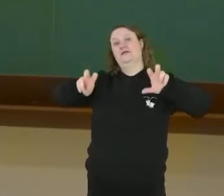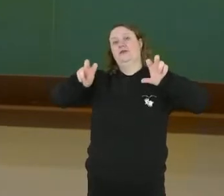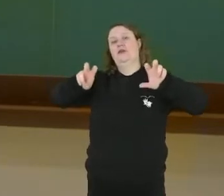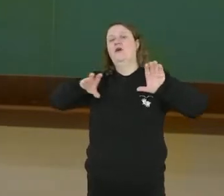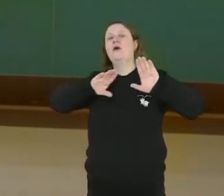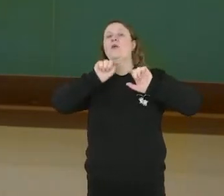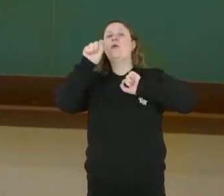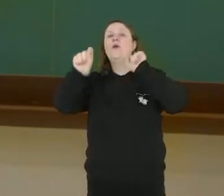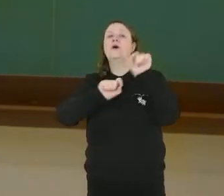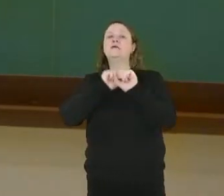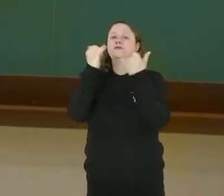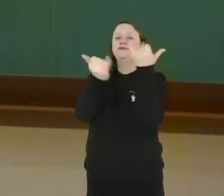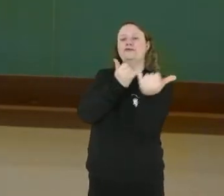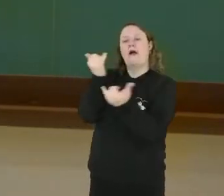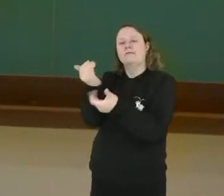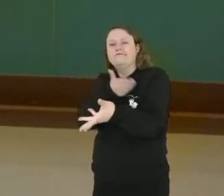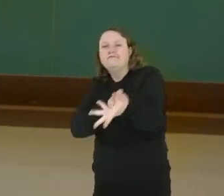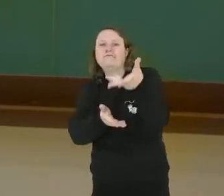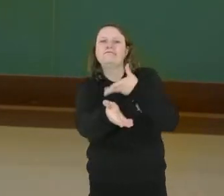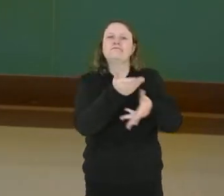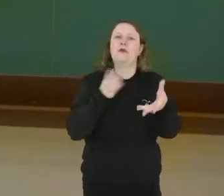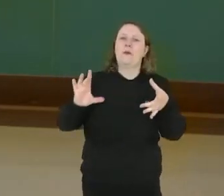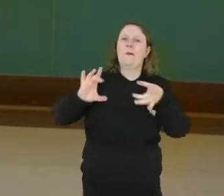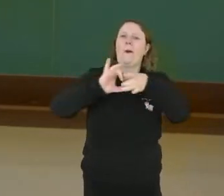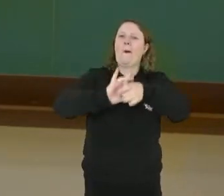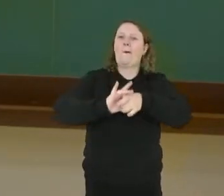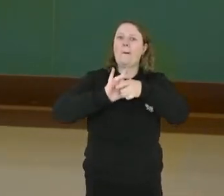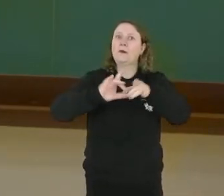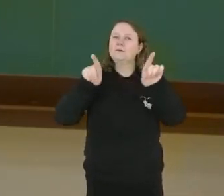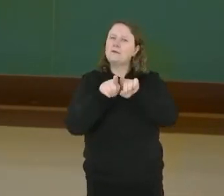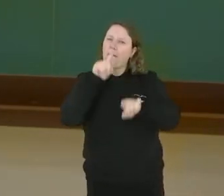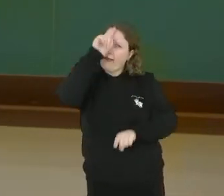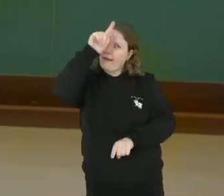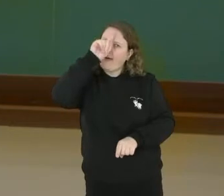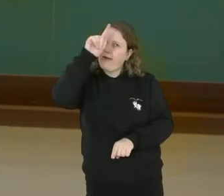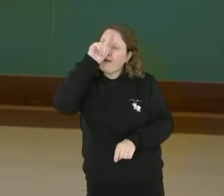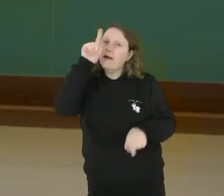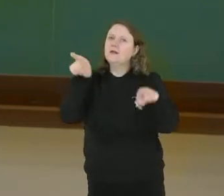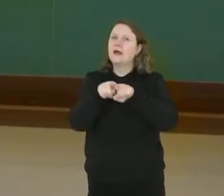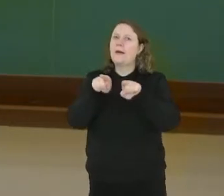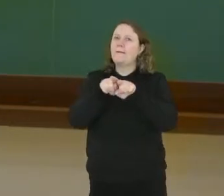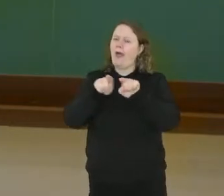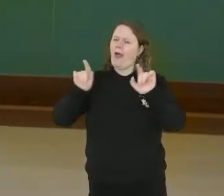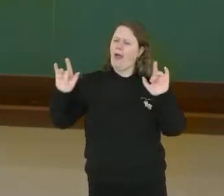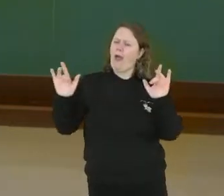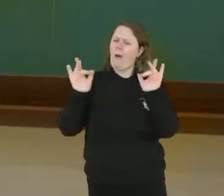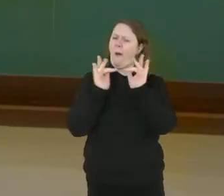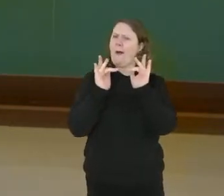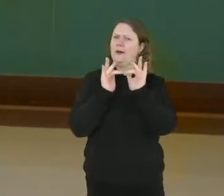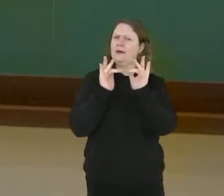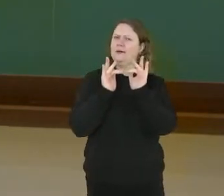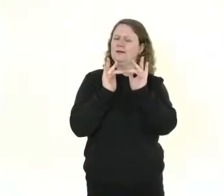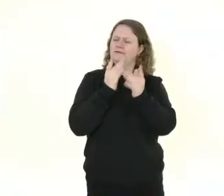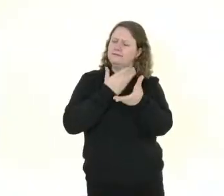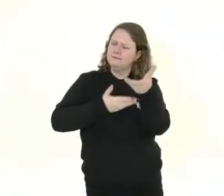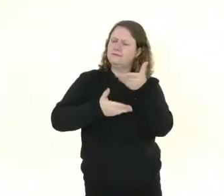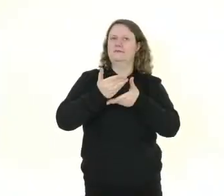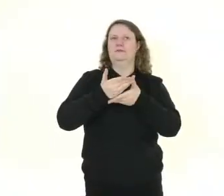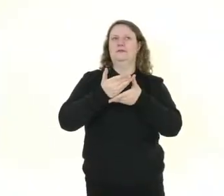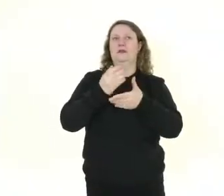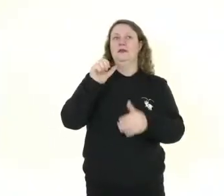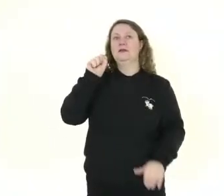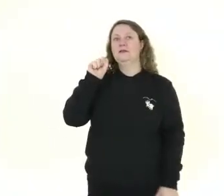hoje é jogos cooperativos, jogos de criatividade e sintonia. Aqui tem uma foto, ó, logo vamos descobrir